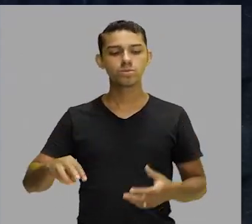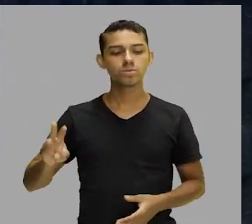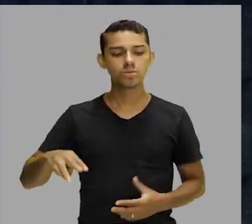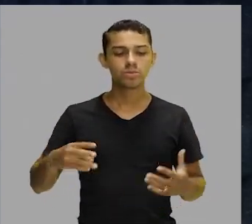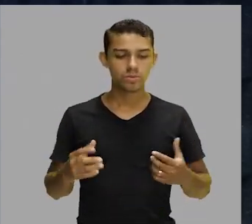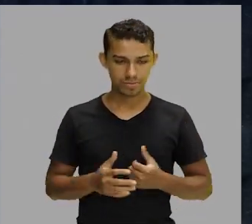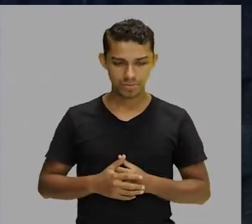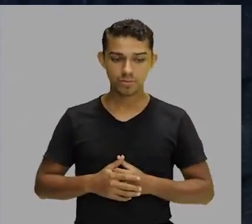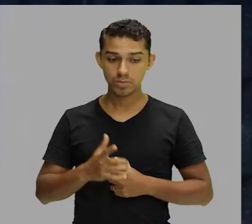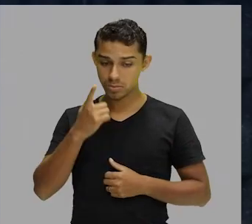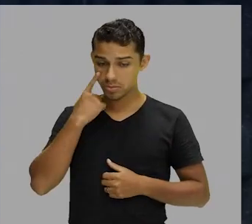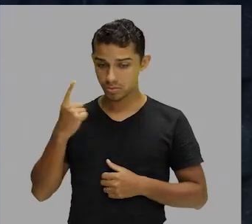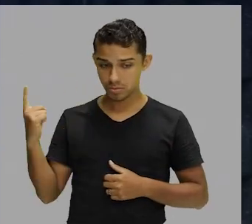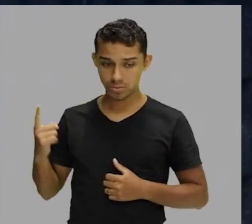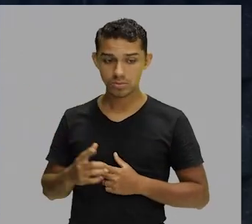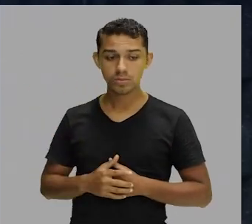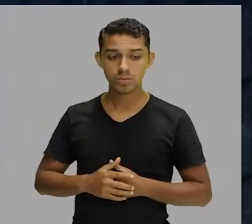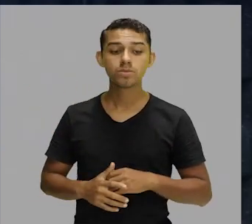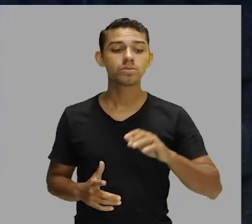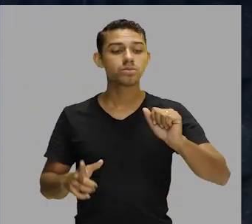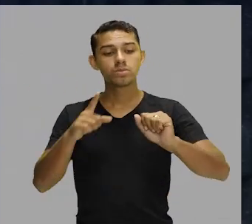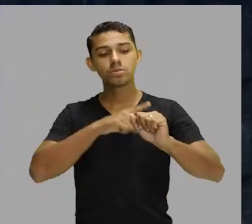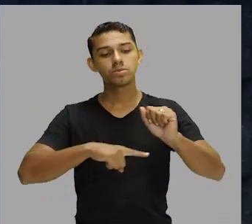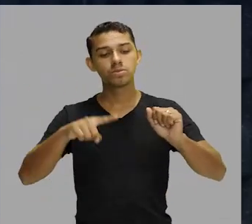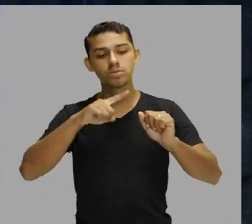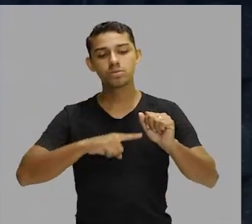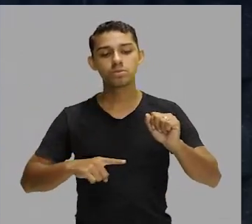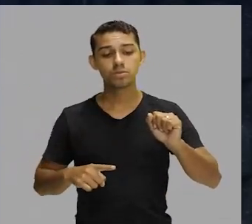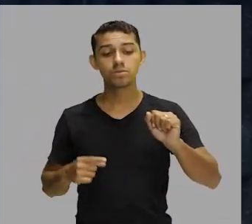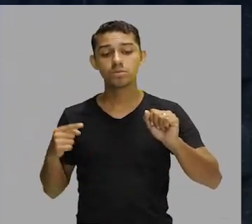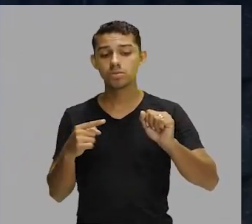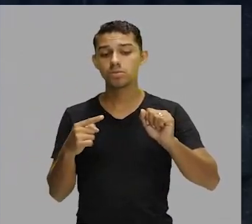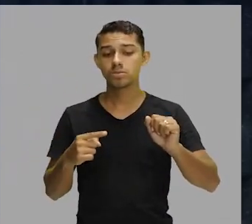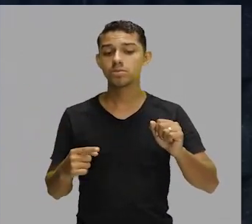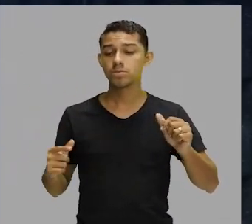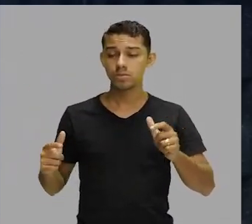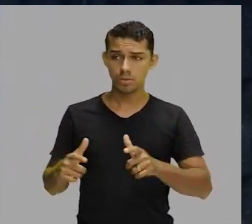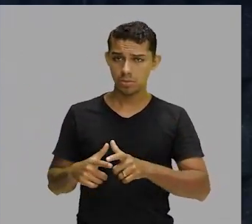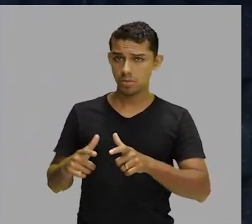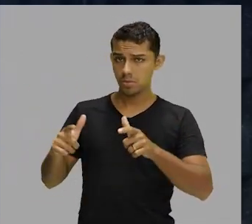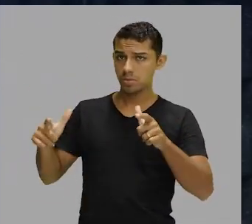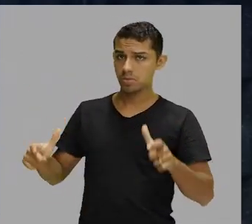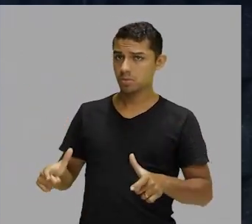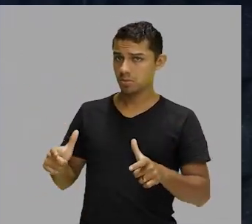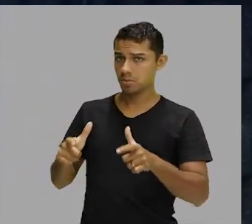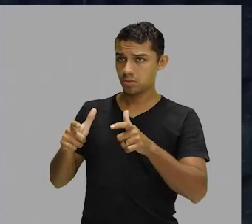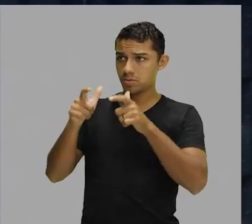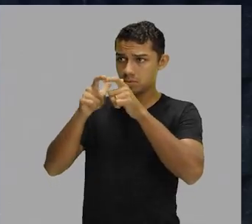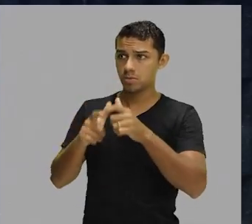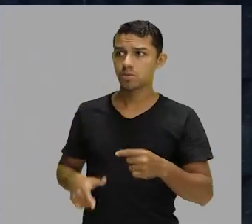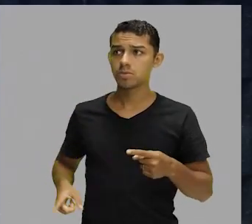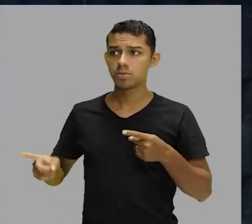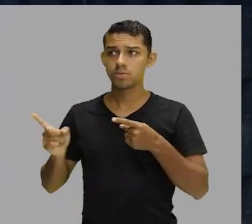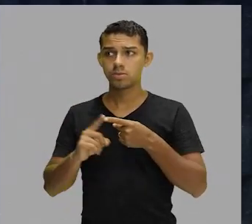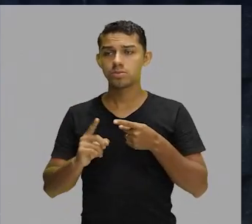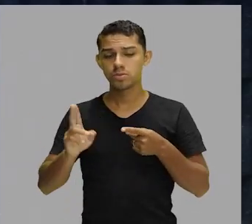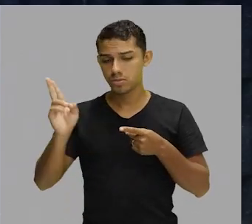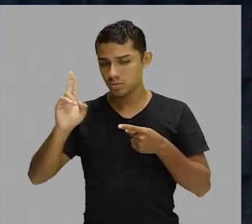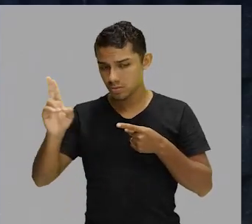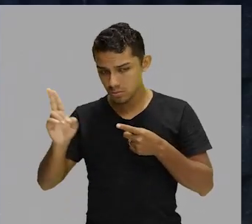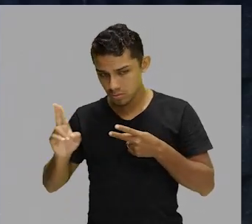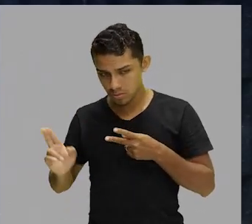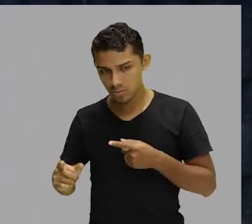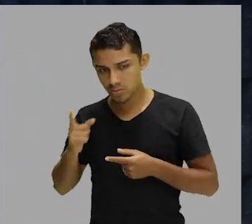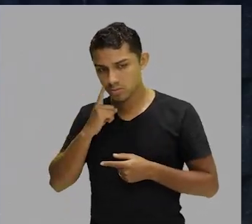lá. Então, ele apresenta a letra A. Será que esta pirâmide poderia ser representada por esses indivíduos